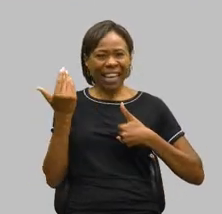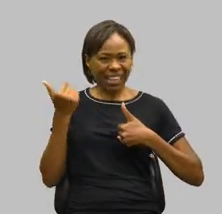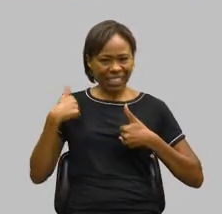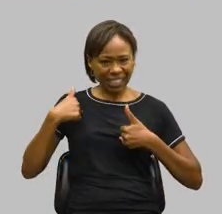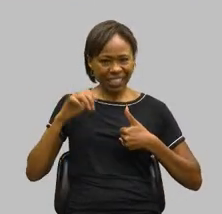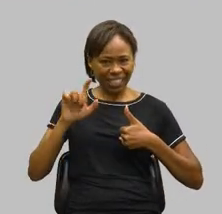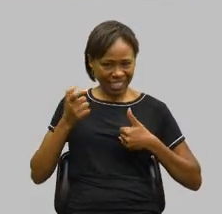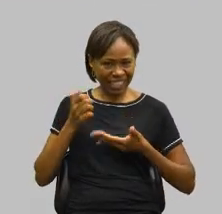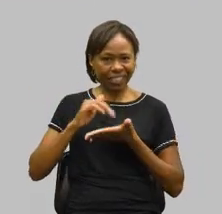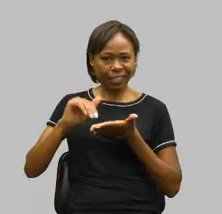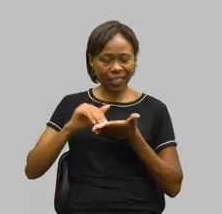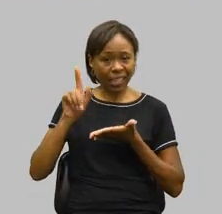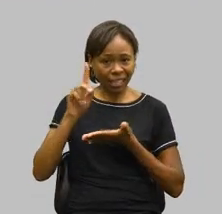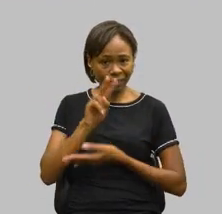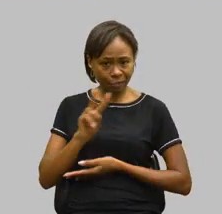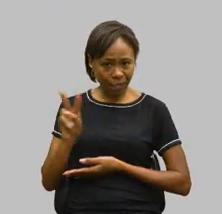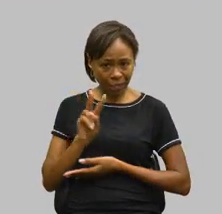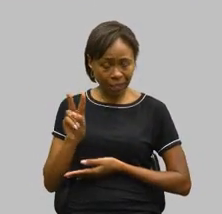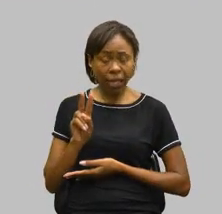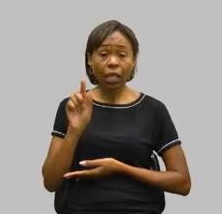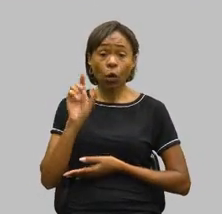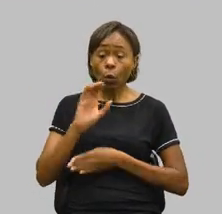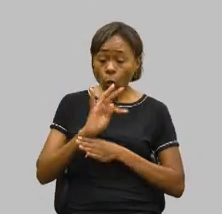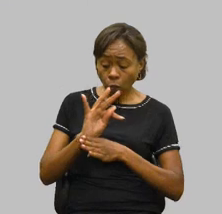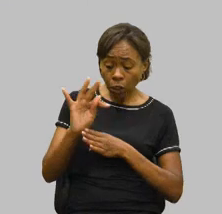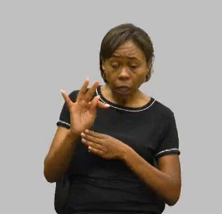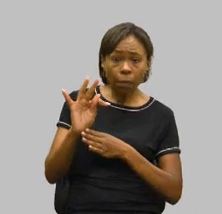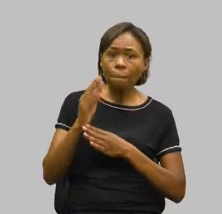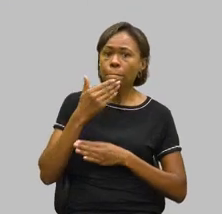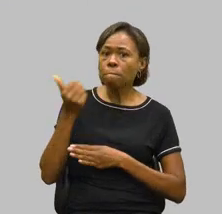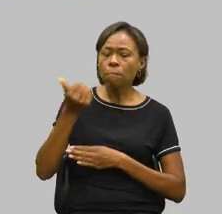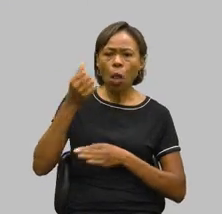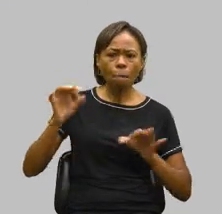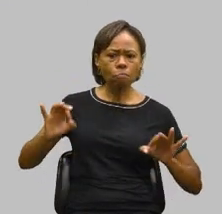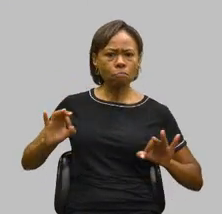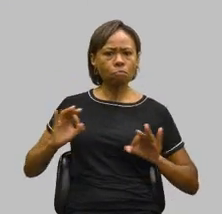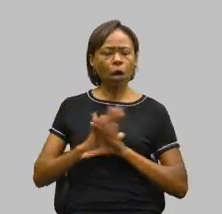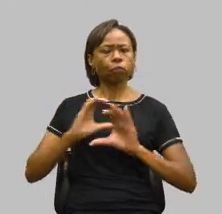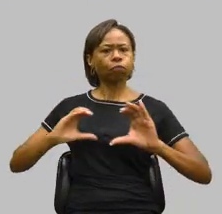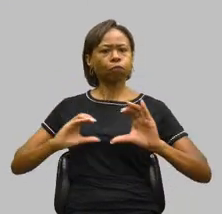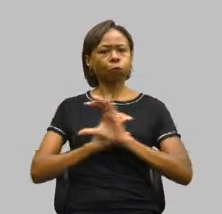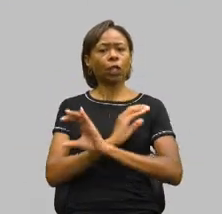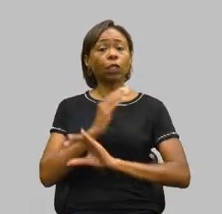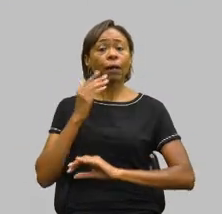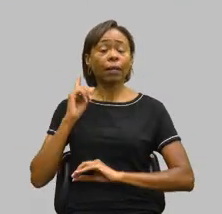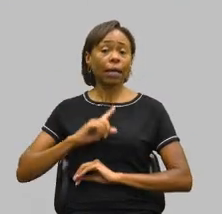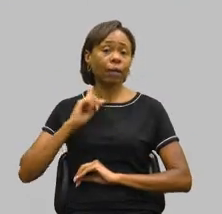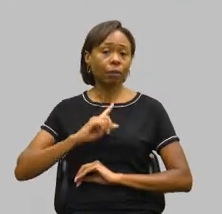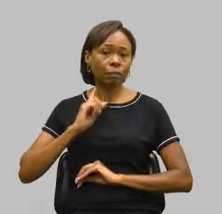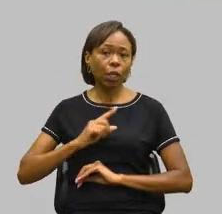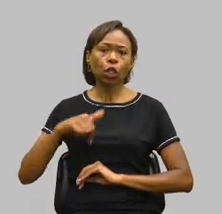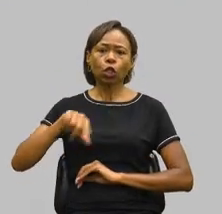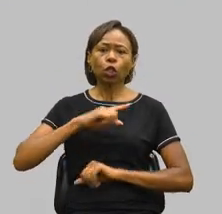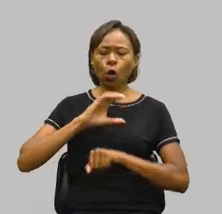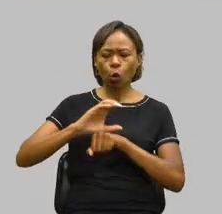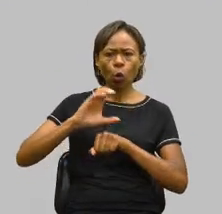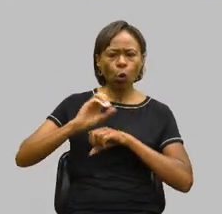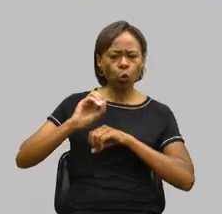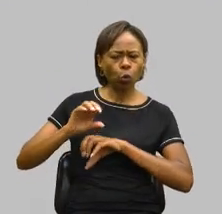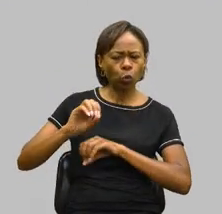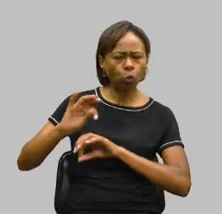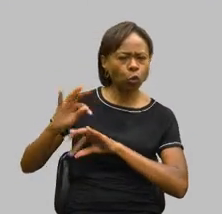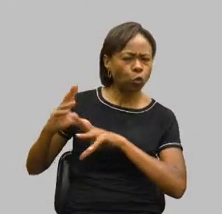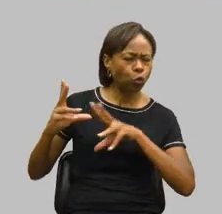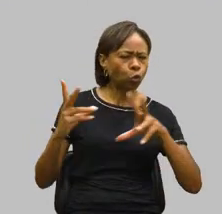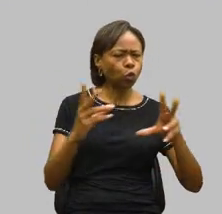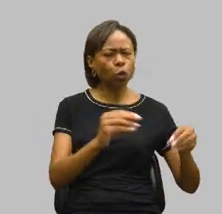ano o Conselho Tutelar foi o mais completo de Minas Gerais nós capacitamos todos os servidores desde assistente social